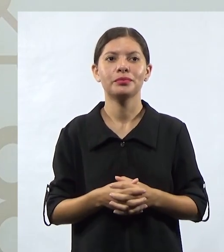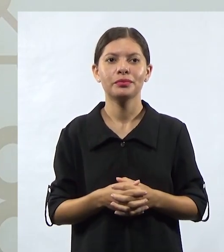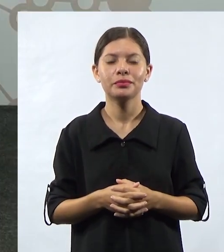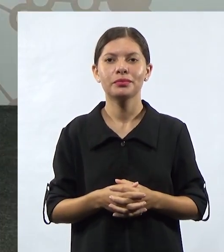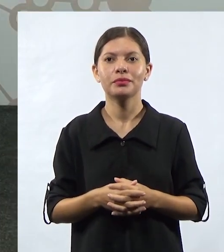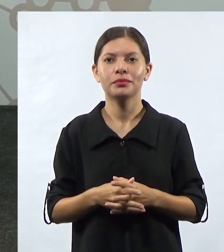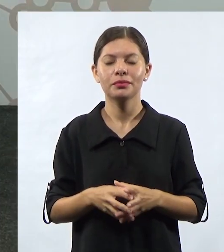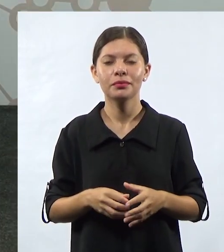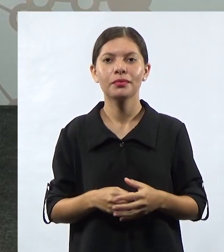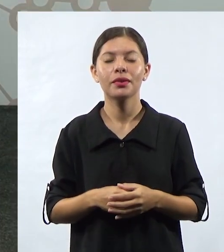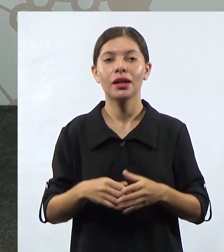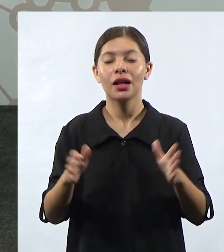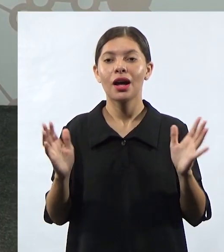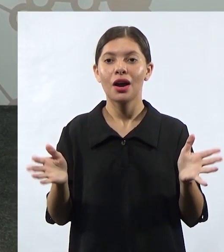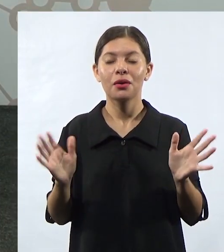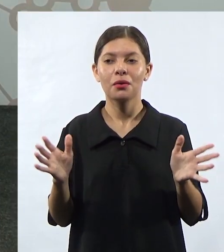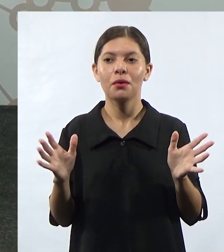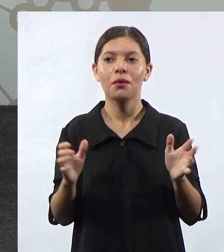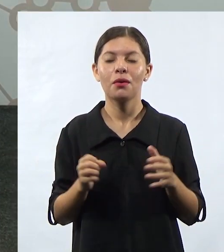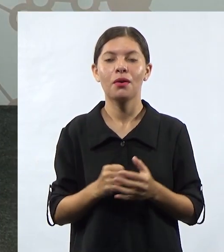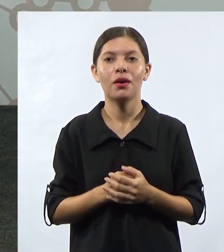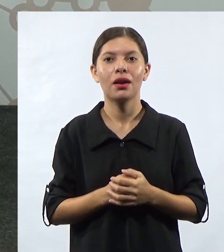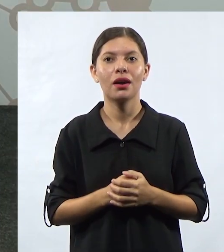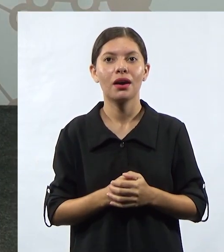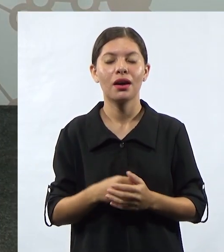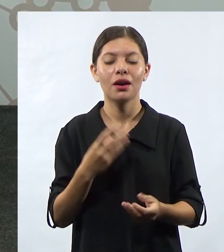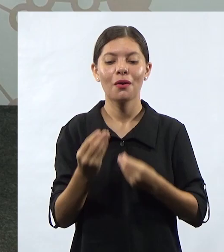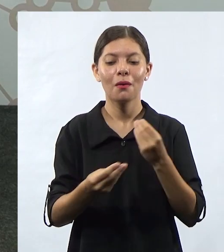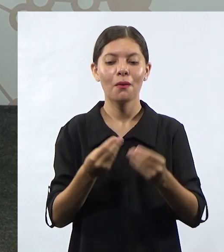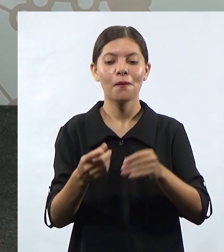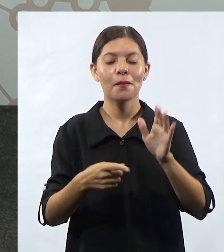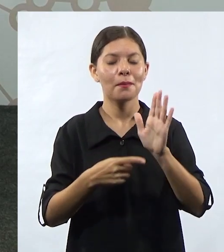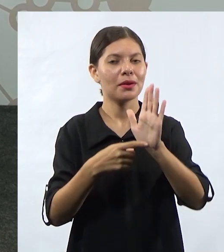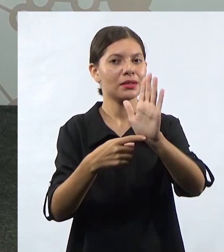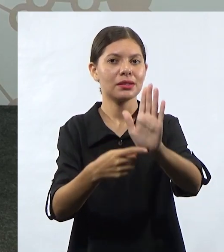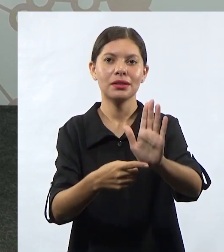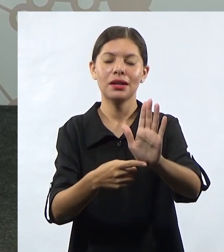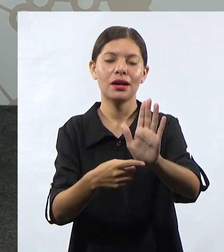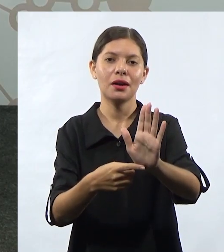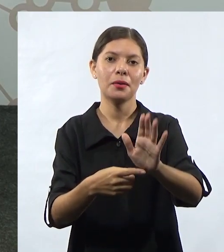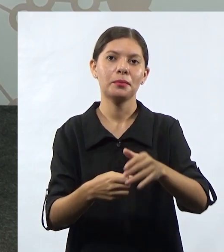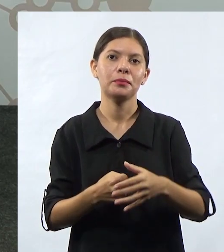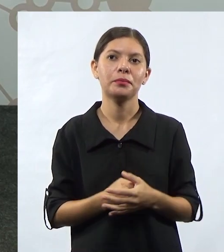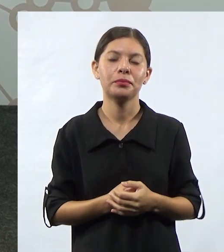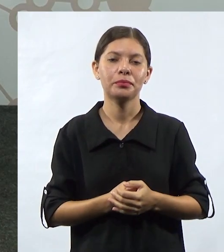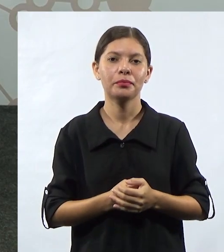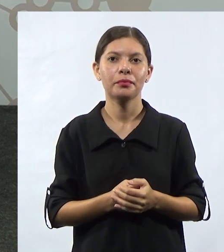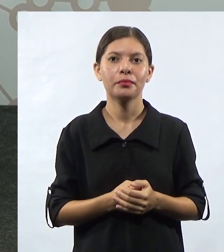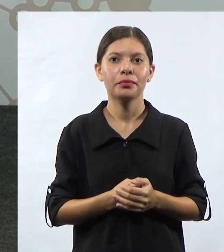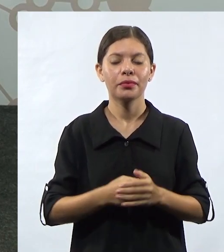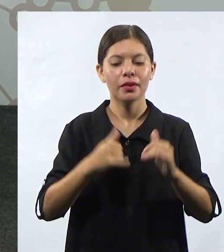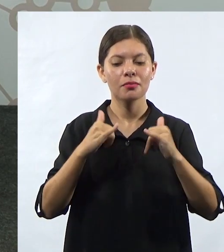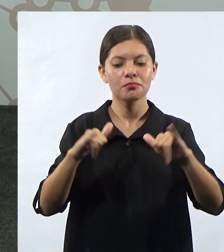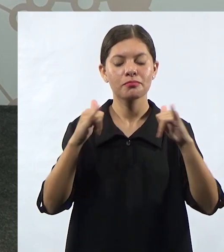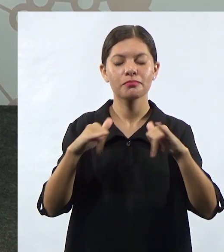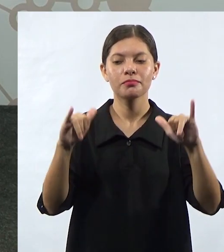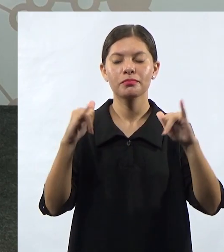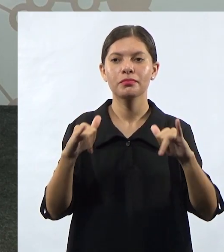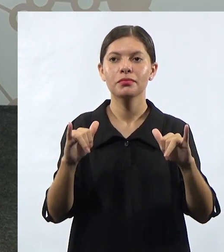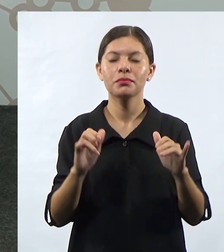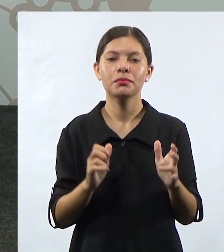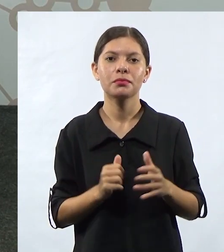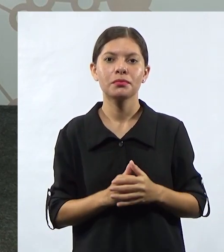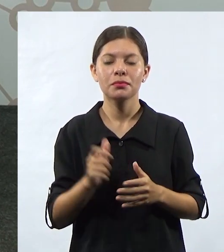distorções. Definido isso, agora é só escolher a forma de apresentação da nossa linha e disponibilizar para o público, né,